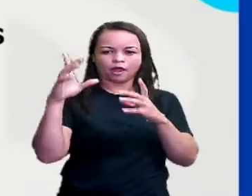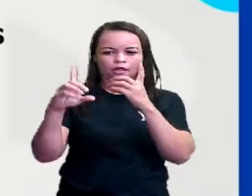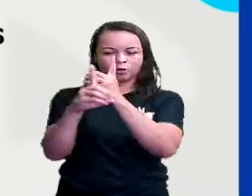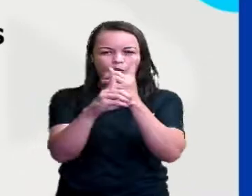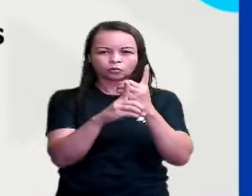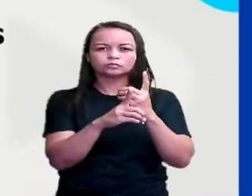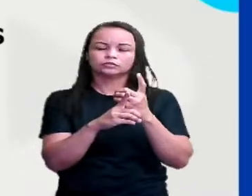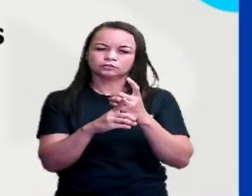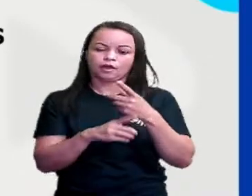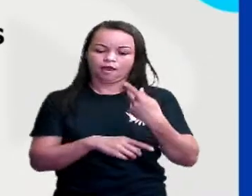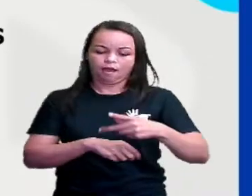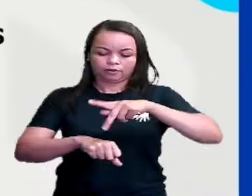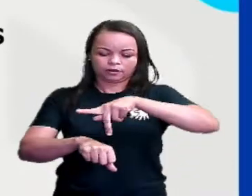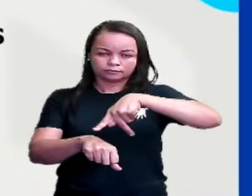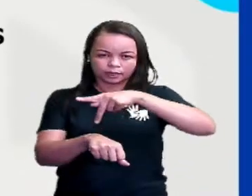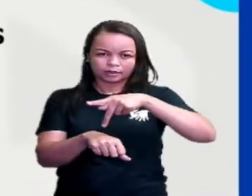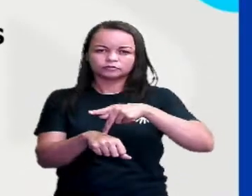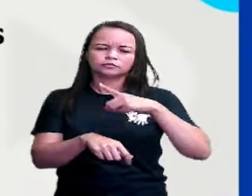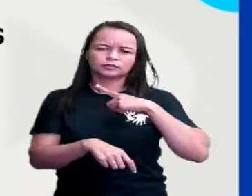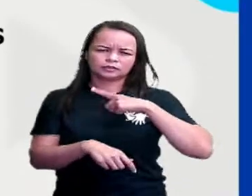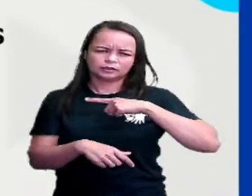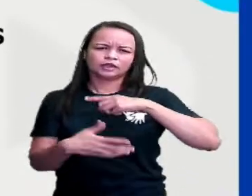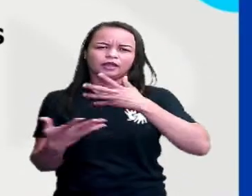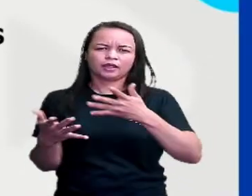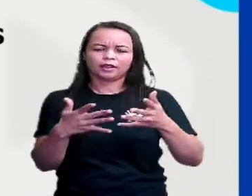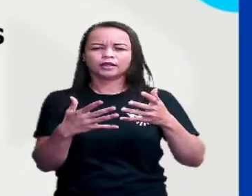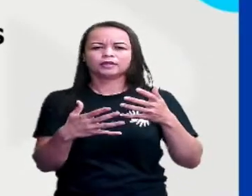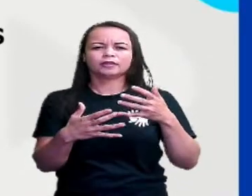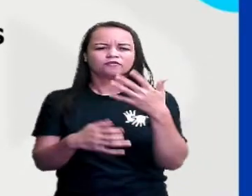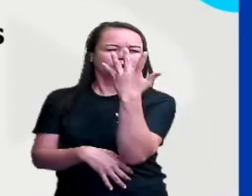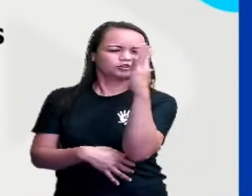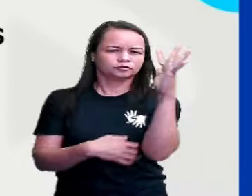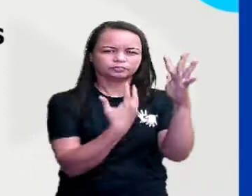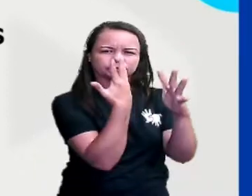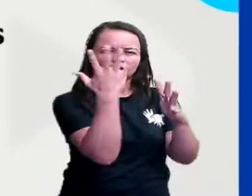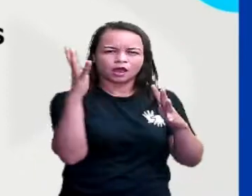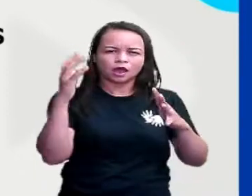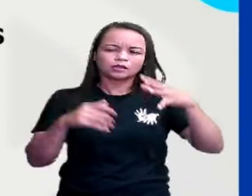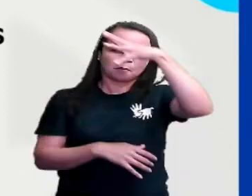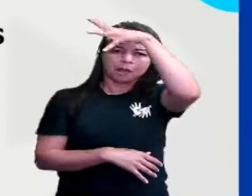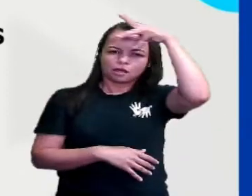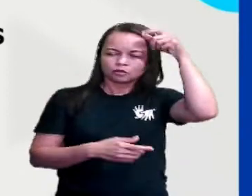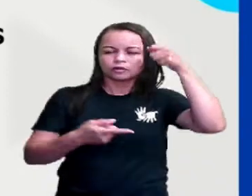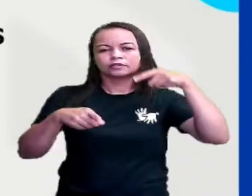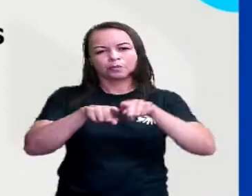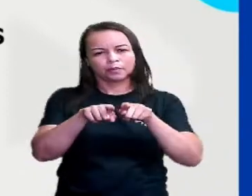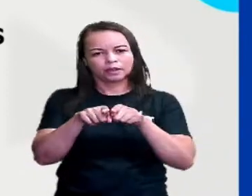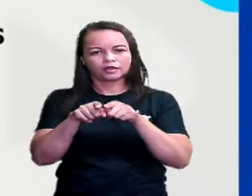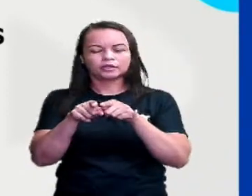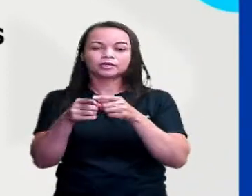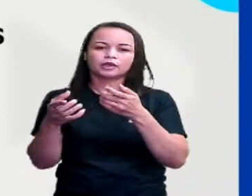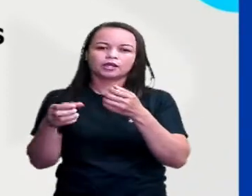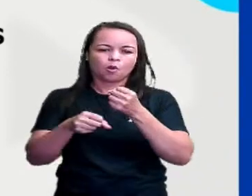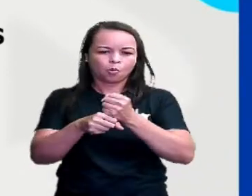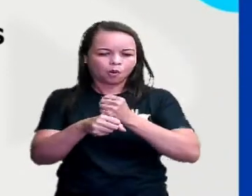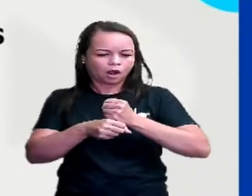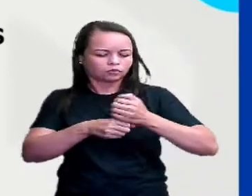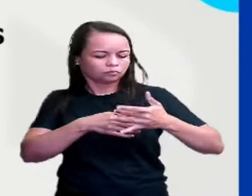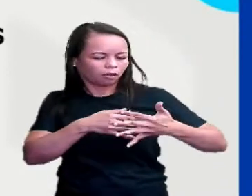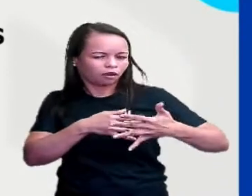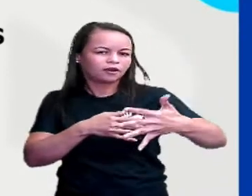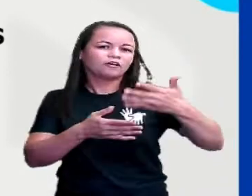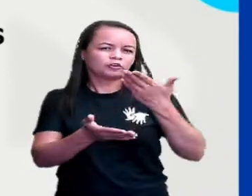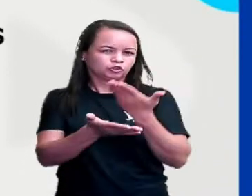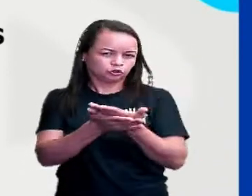país a gente tem a Mata Atlântica, a gente tem a Floresta Amazônica, que a gente também vai ao longo do ano estudar mais profundamente